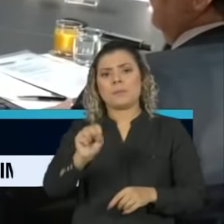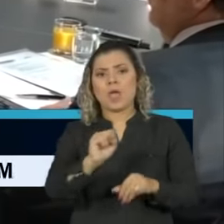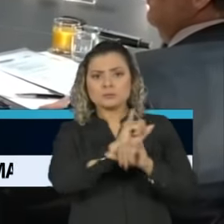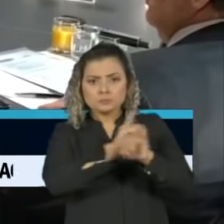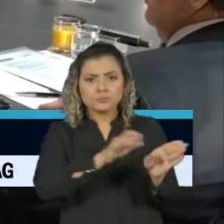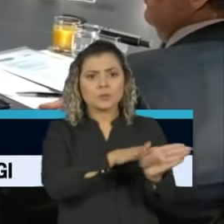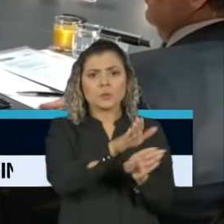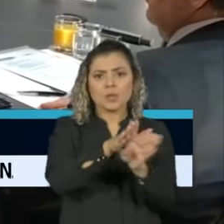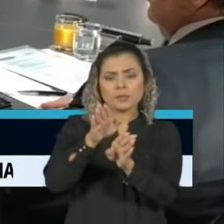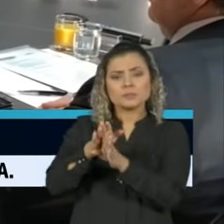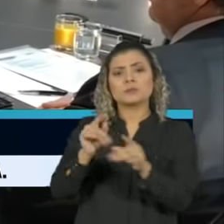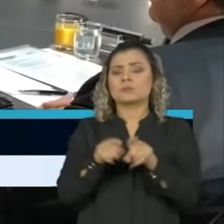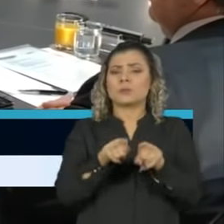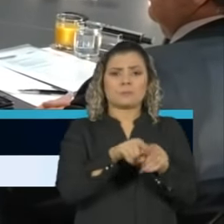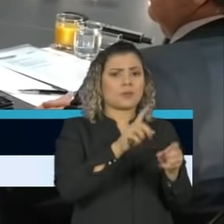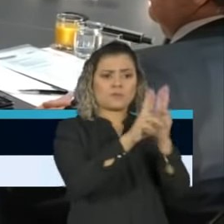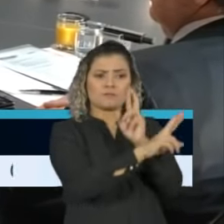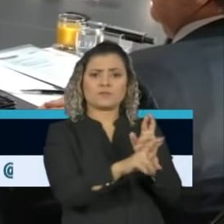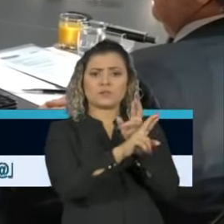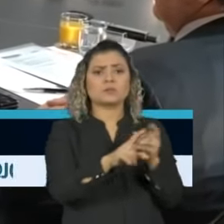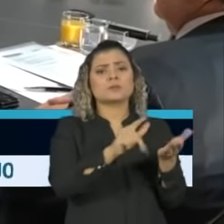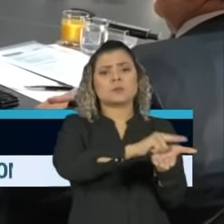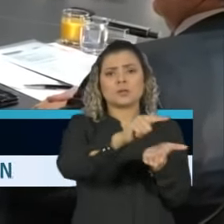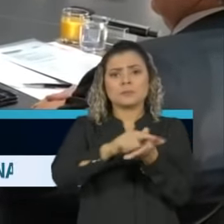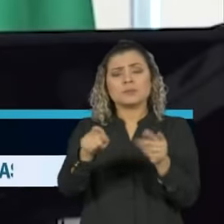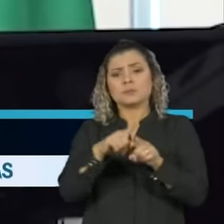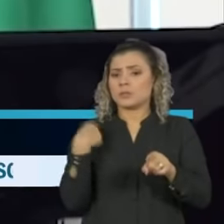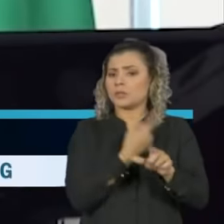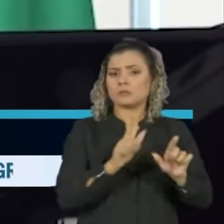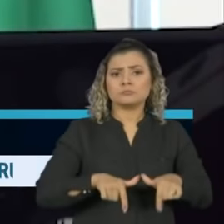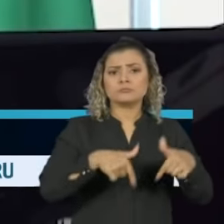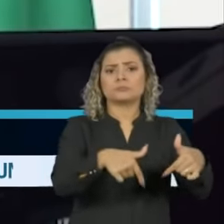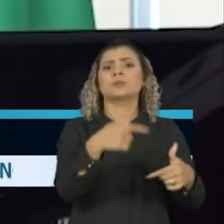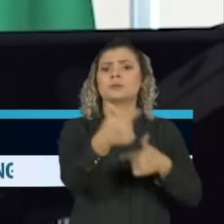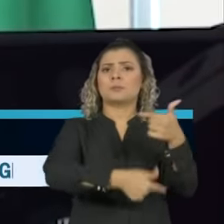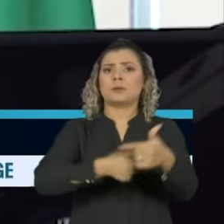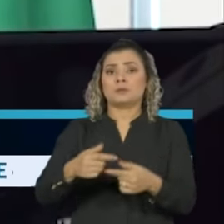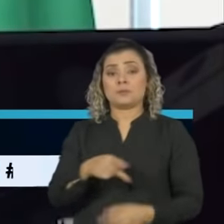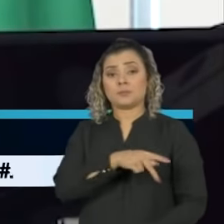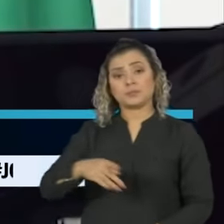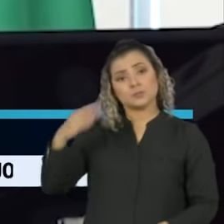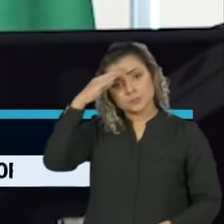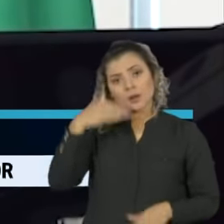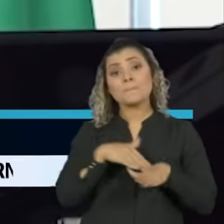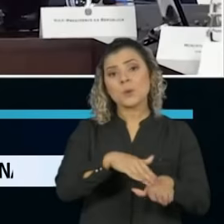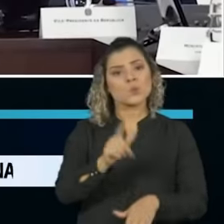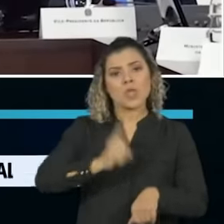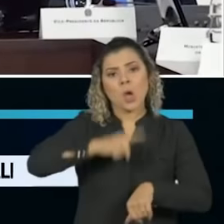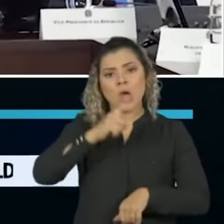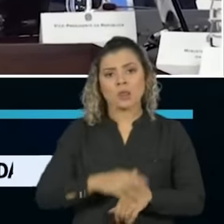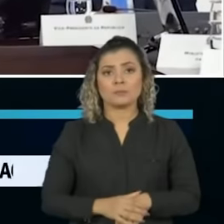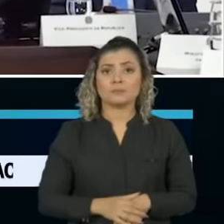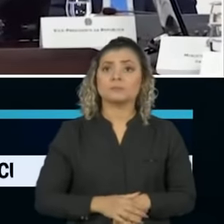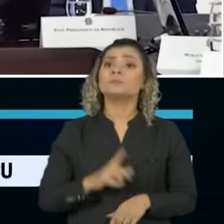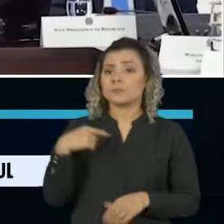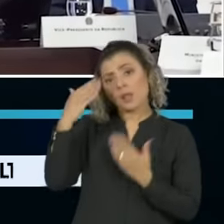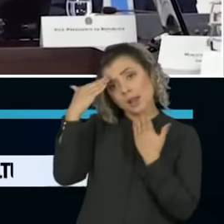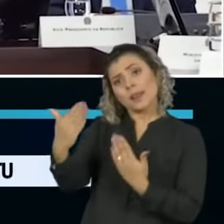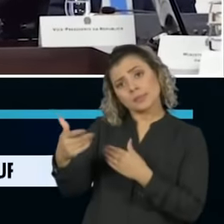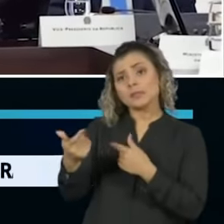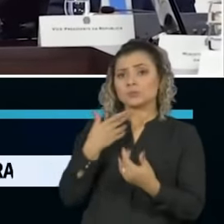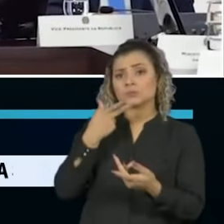para preservar a vida e a integridade dos trabalhadores. Bolsonaro retrucou imediatamente. Agradeço as suas